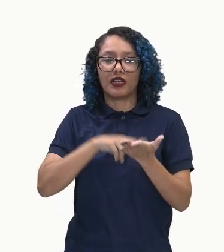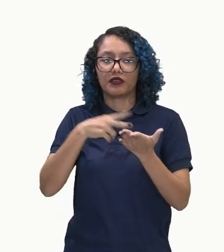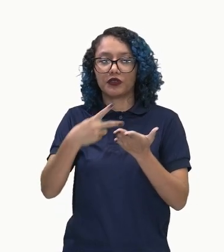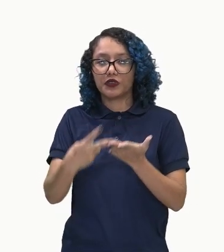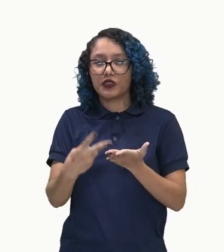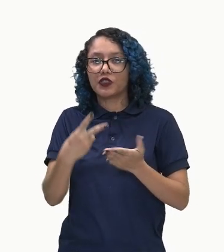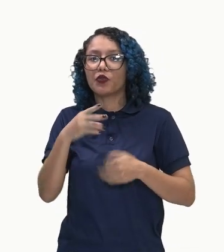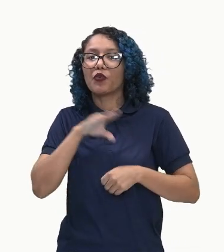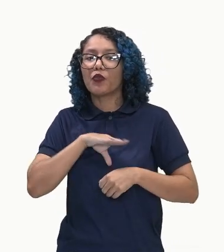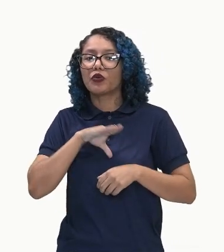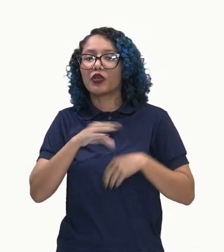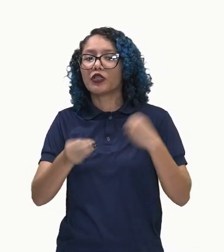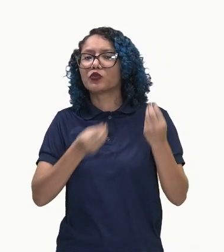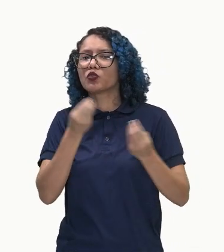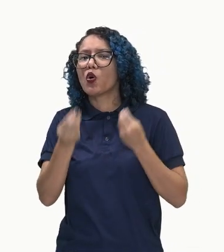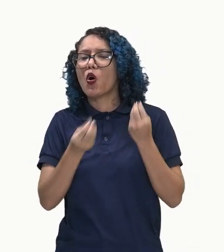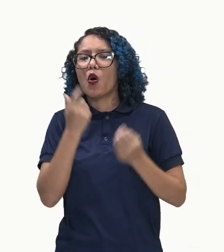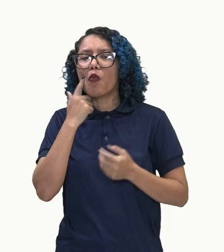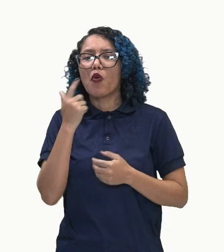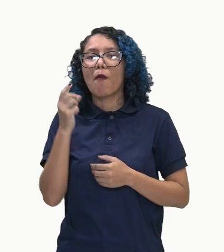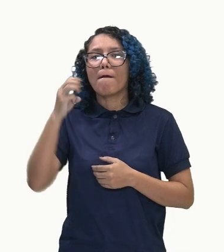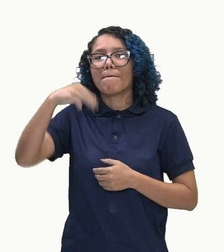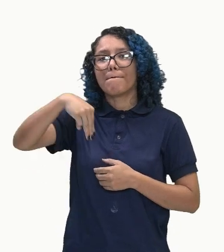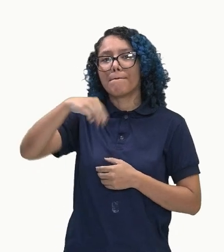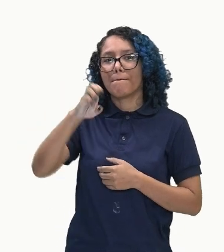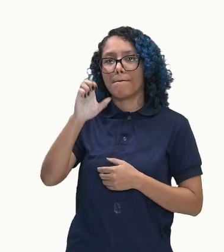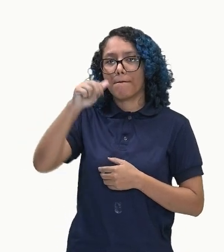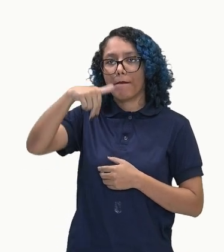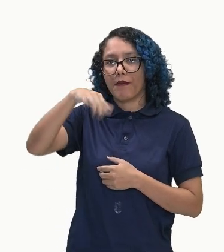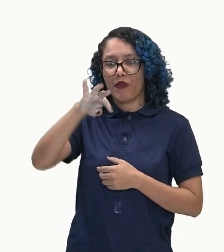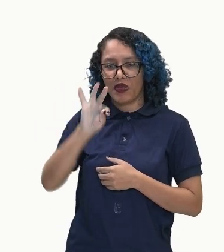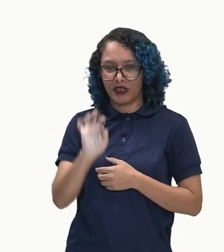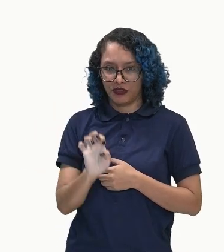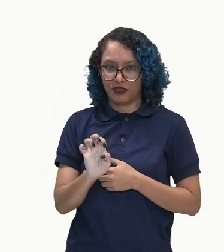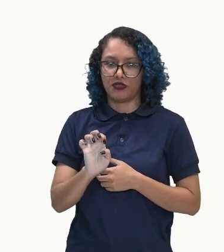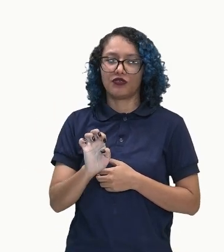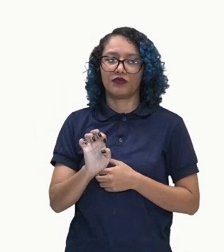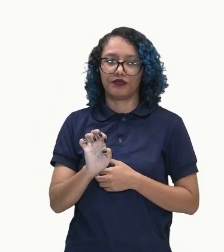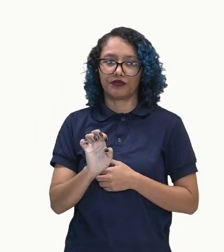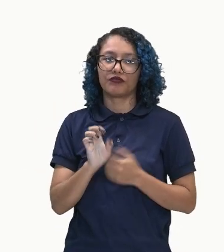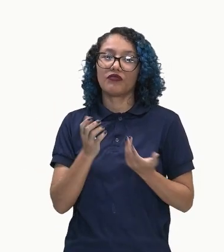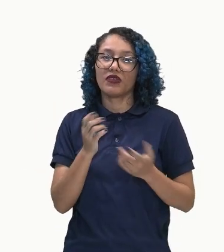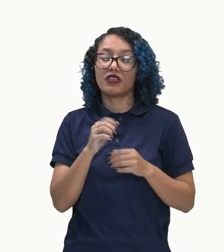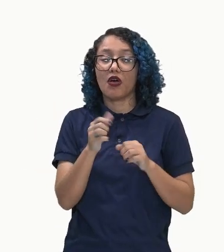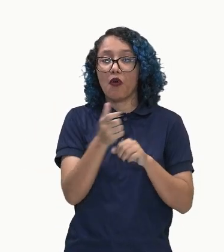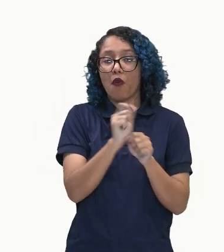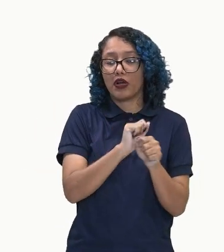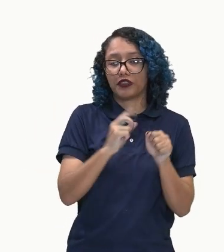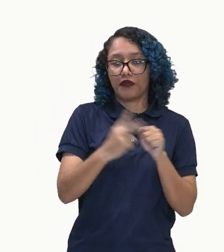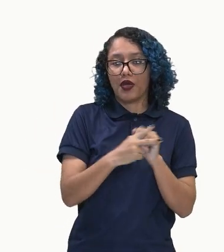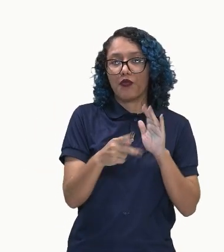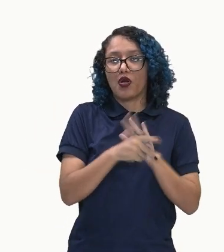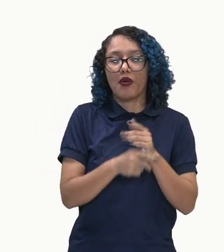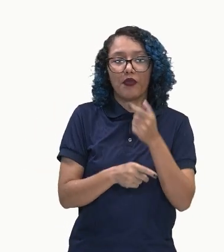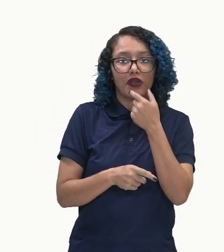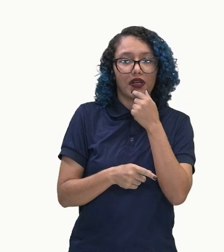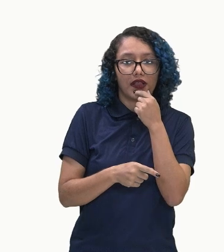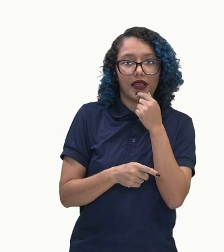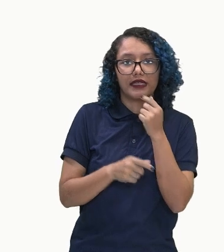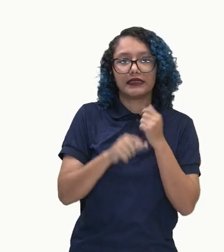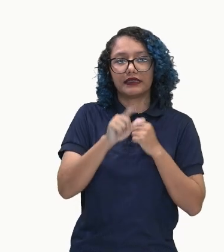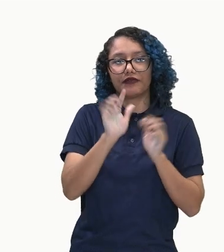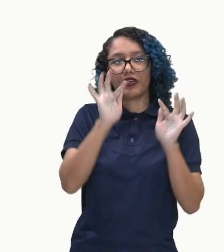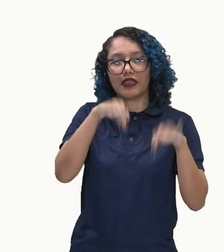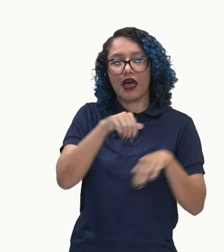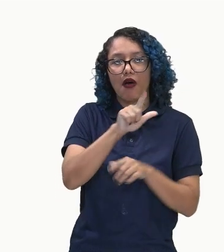como mente. Então, o final LY dos advérbios em língua inglesa vai ter a tradução mente, tá? É o caso